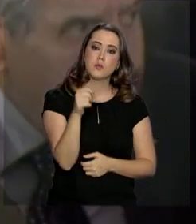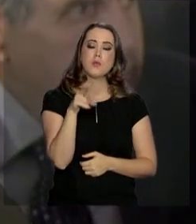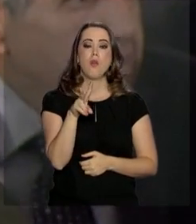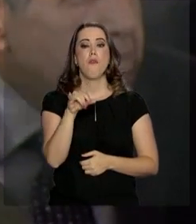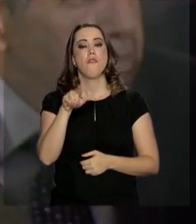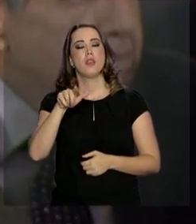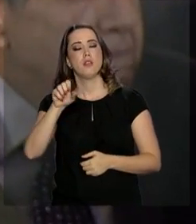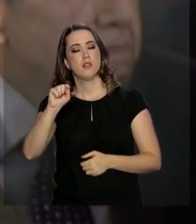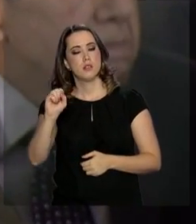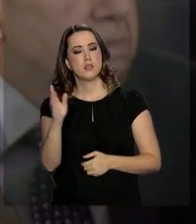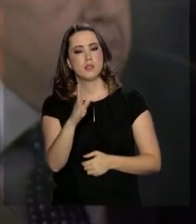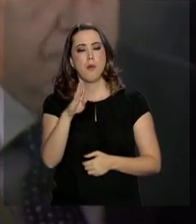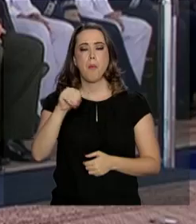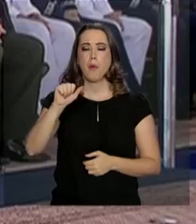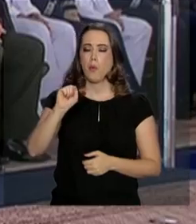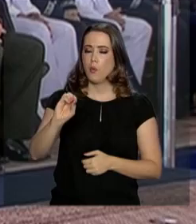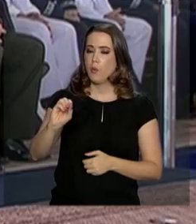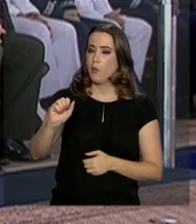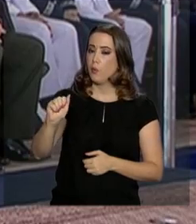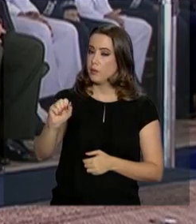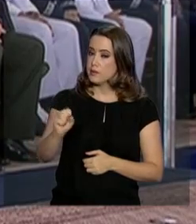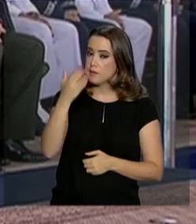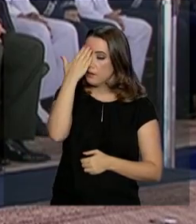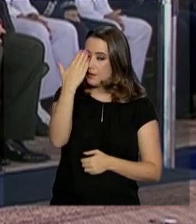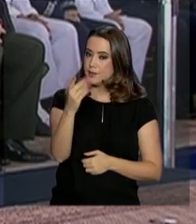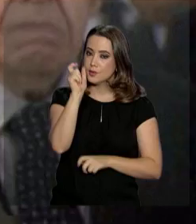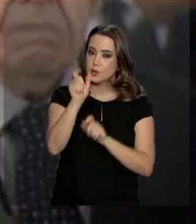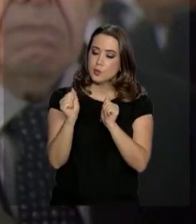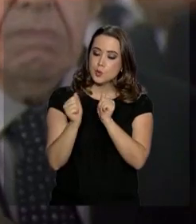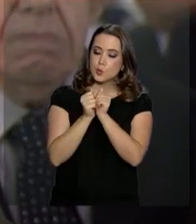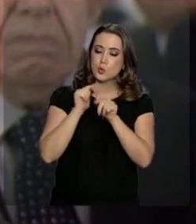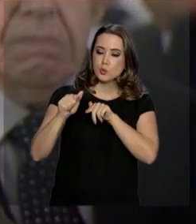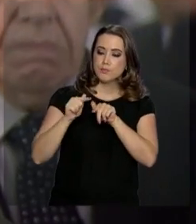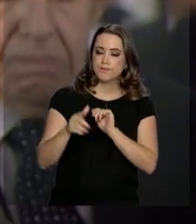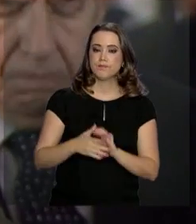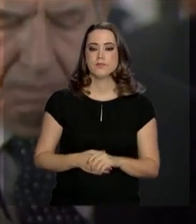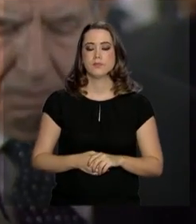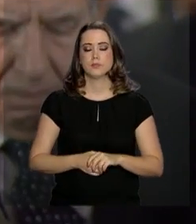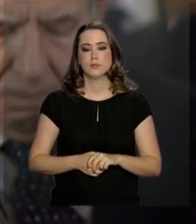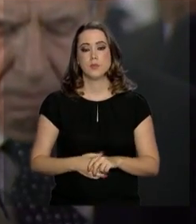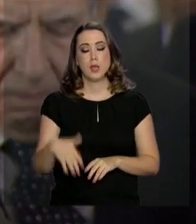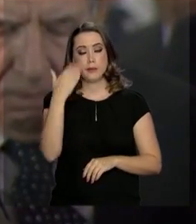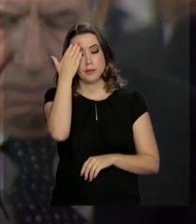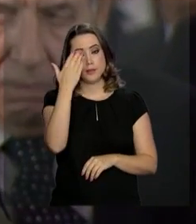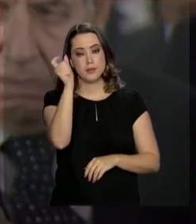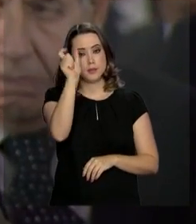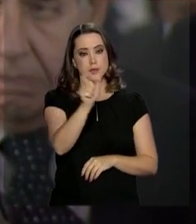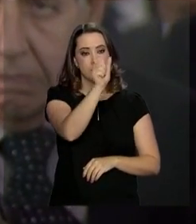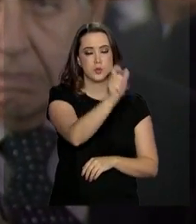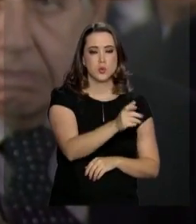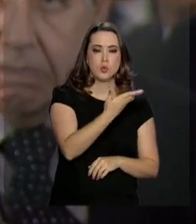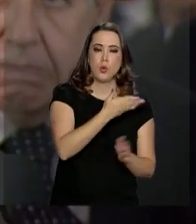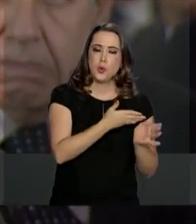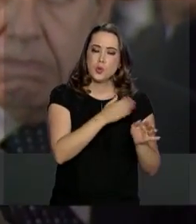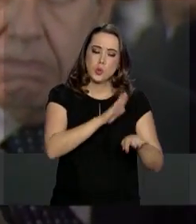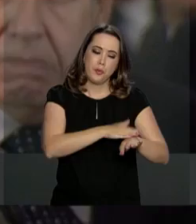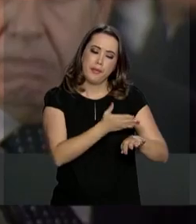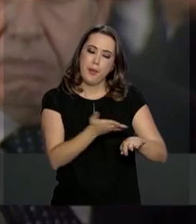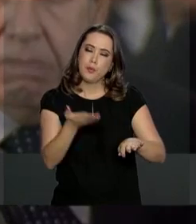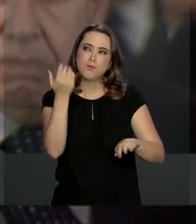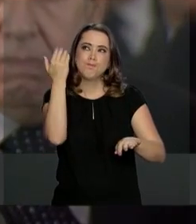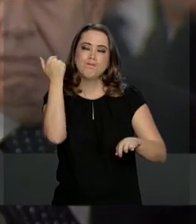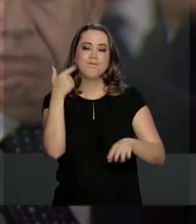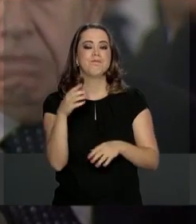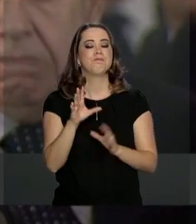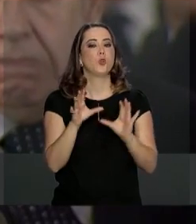general Vilas Boas agradeceu aos companheiros de jornada. Contemporâneos, turma de